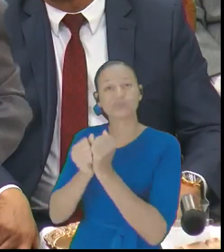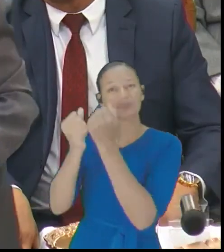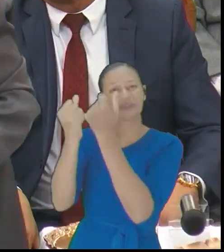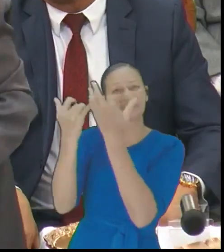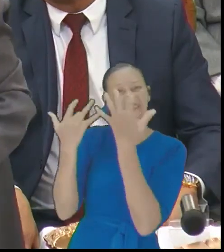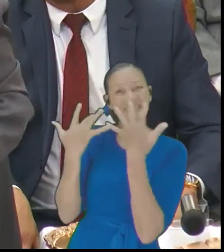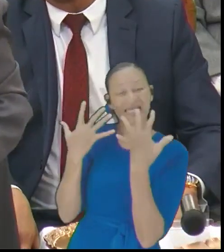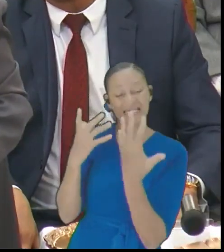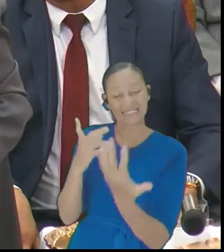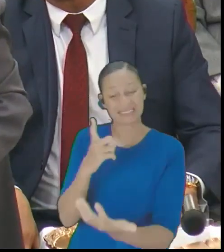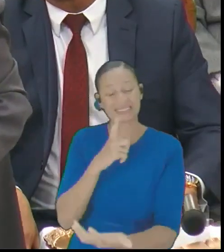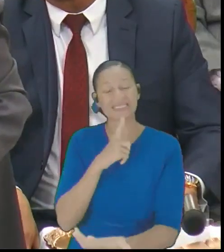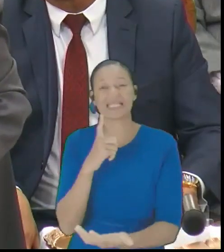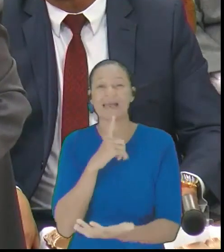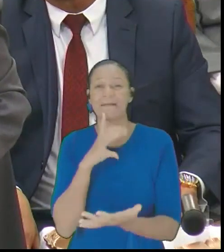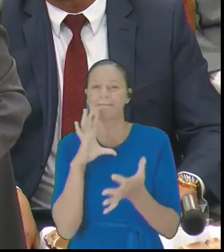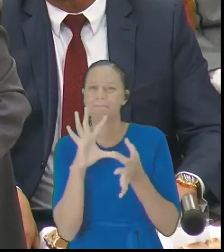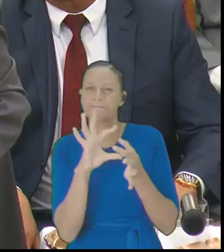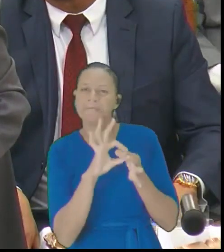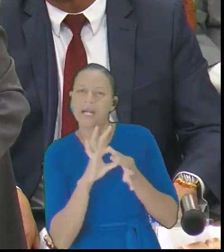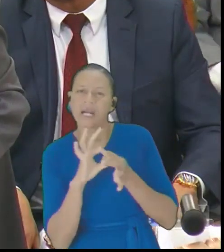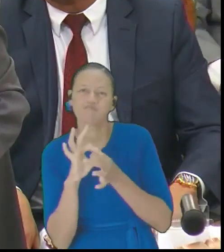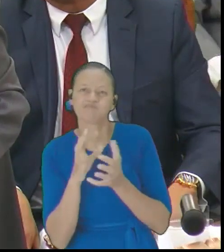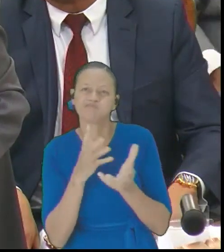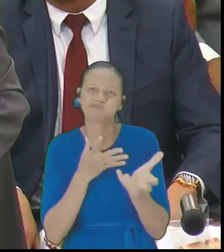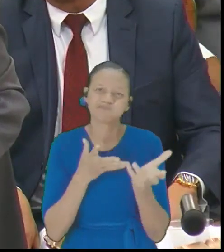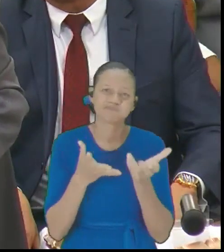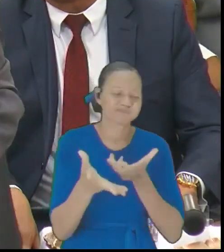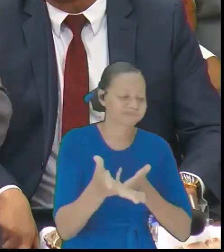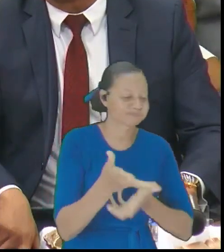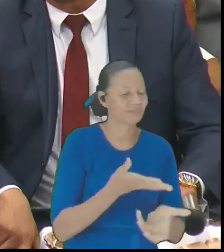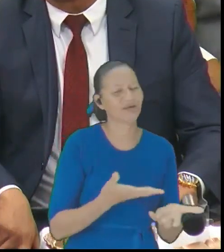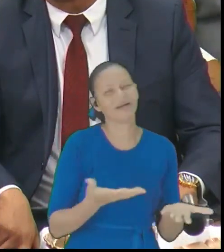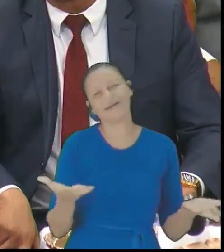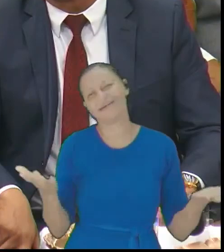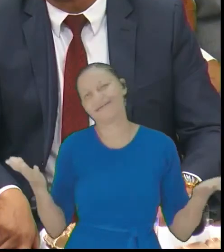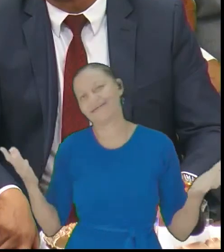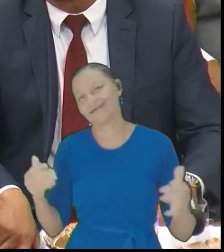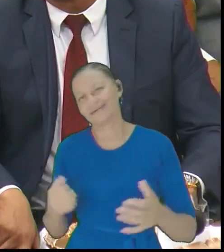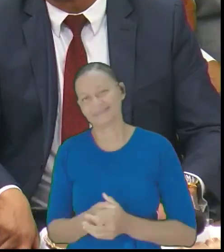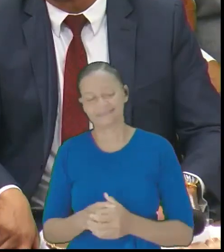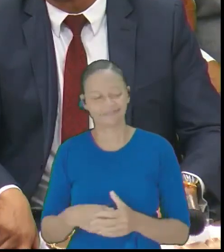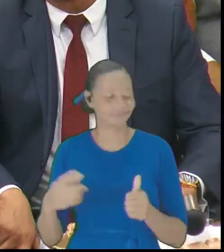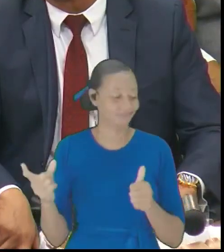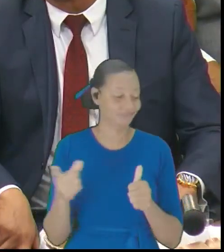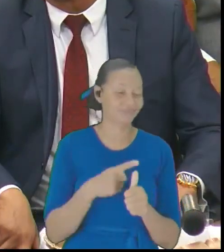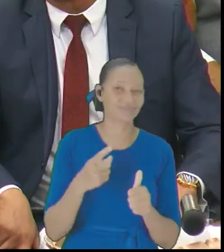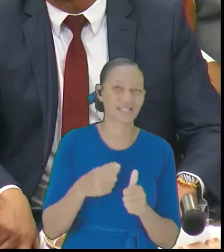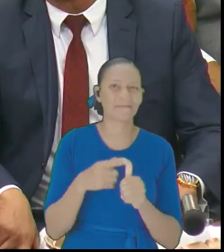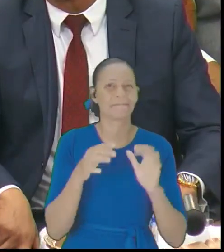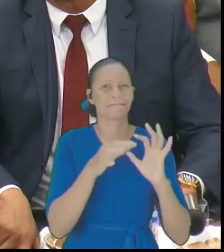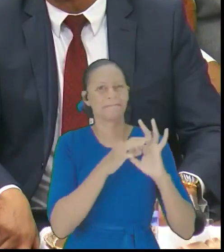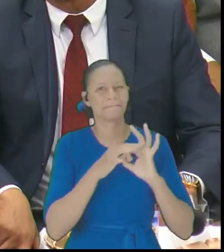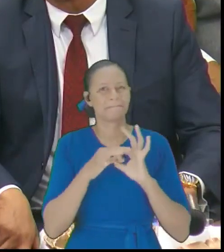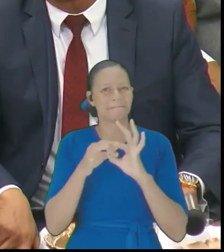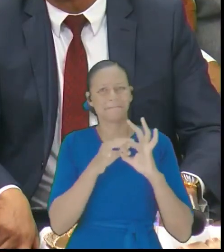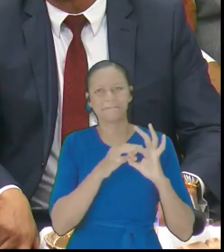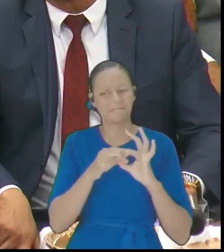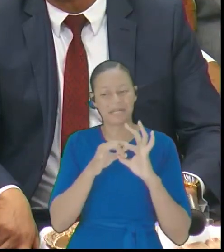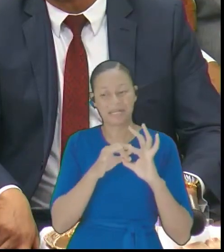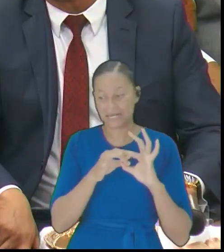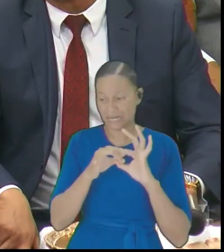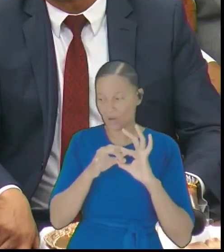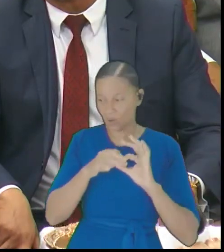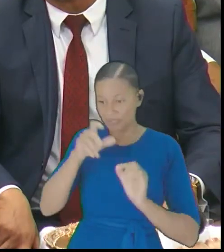e tivermos comunhão uns com os... então quer dizer que primeiro é comunhão na